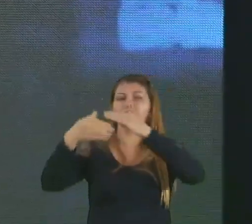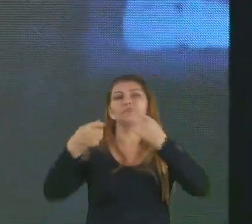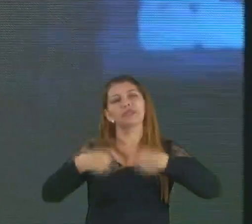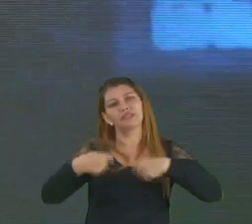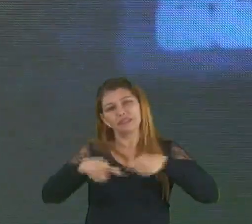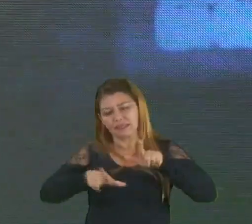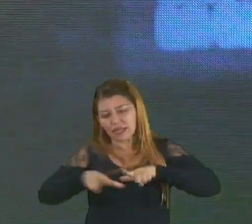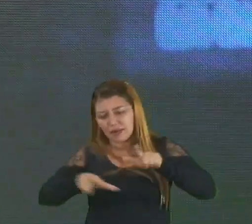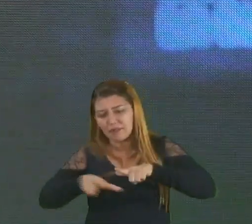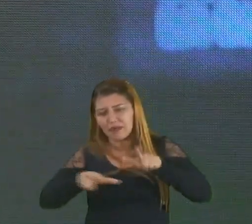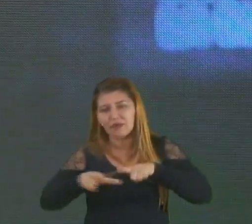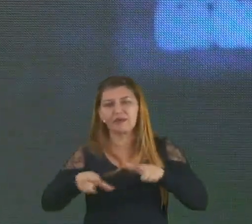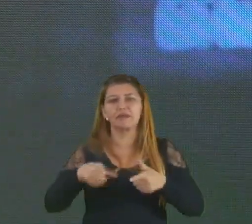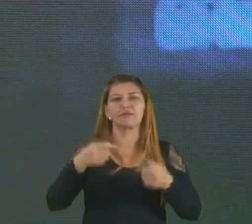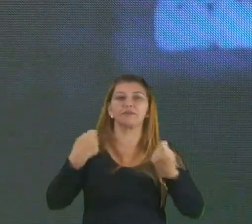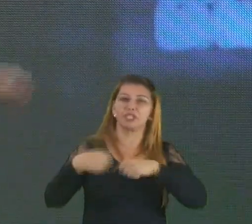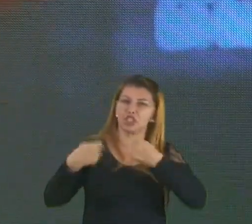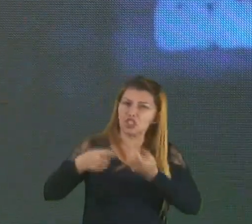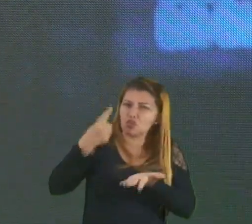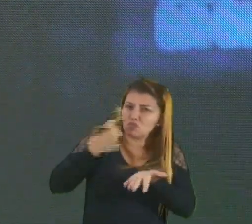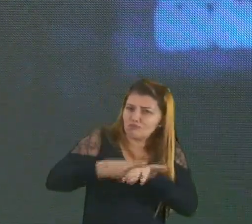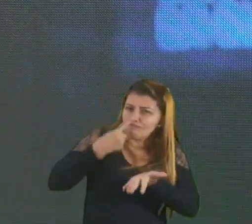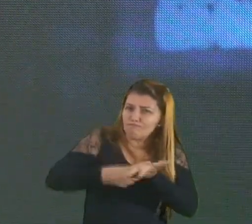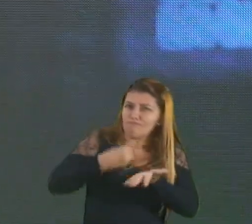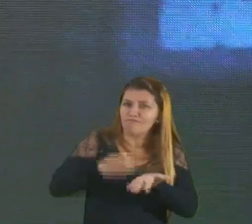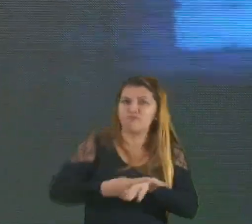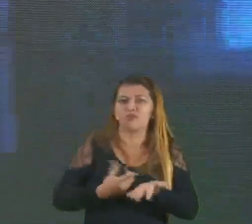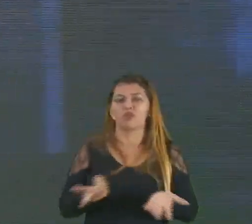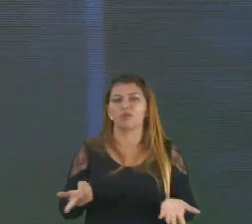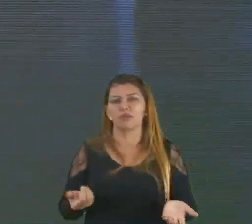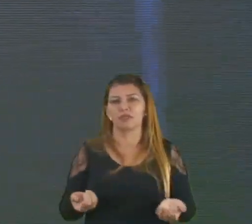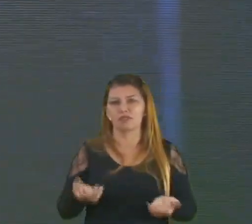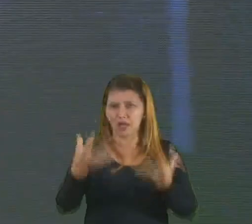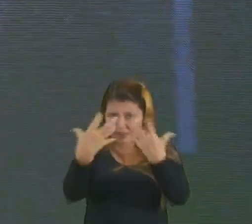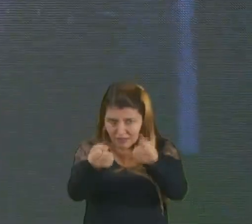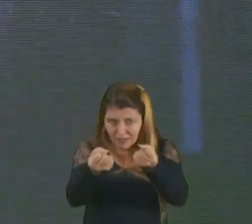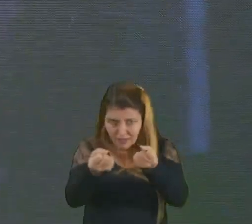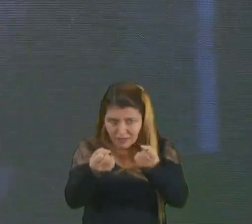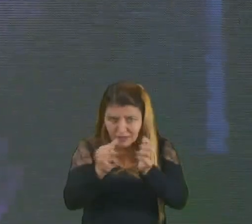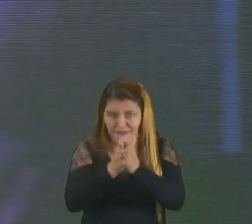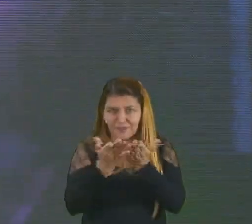trabalhar, você precisa fazer a sua parte. Quantos recebem esta palavra, diga amém.